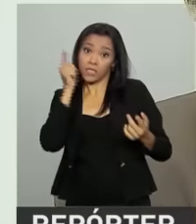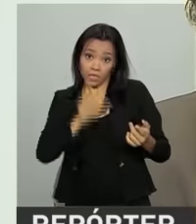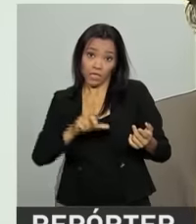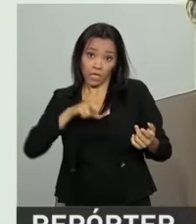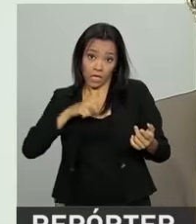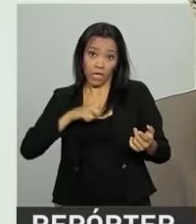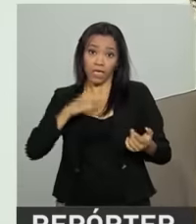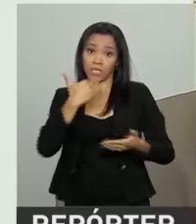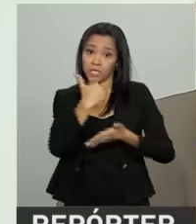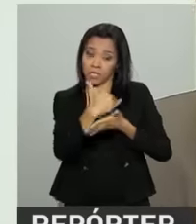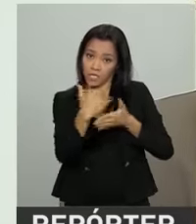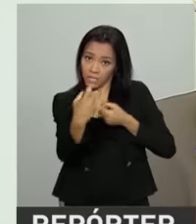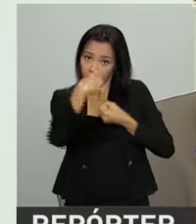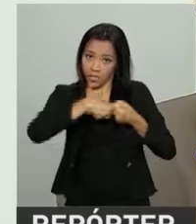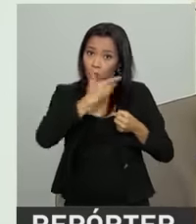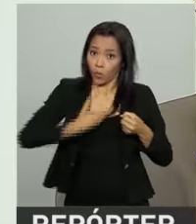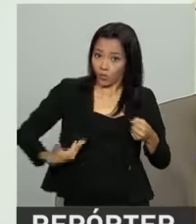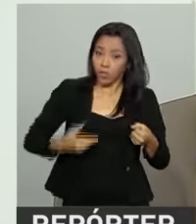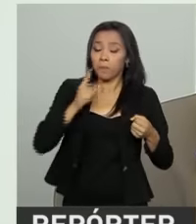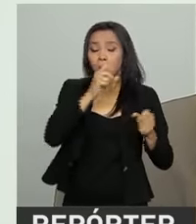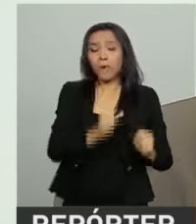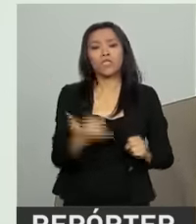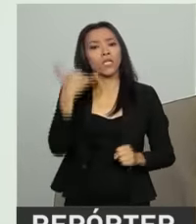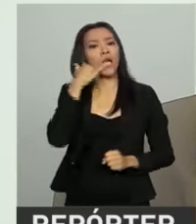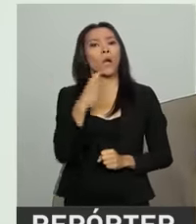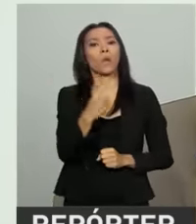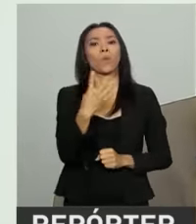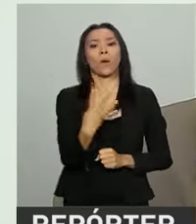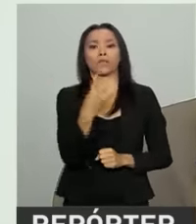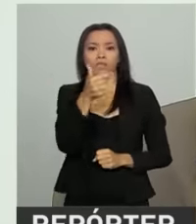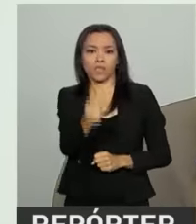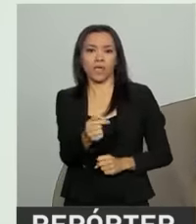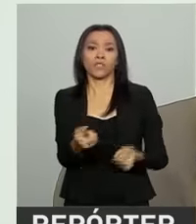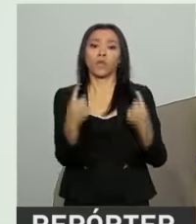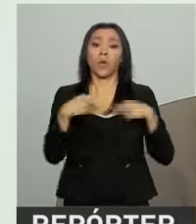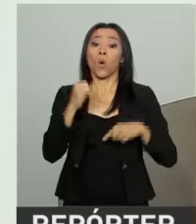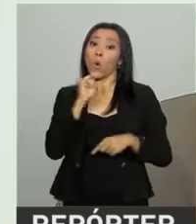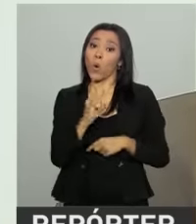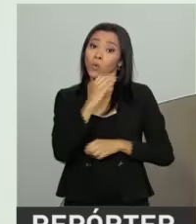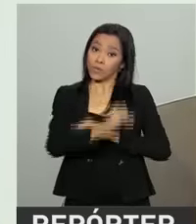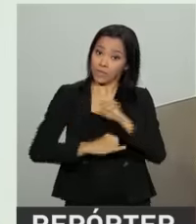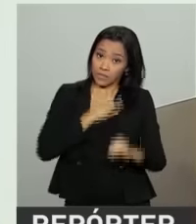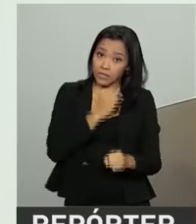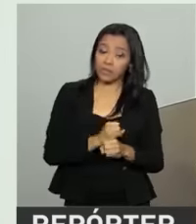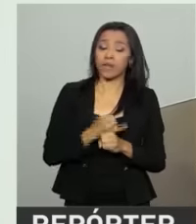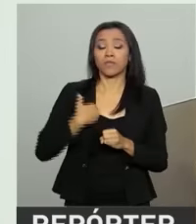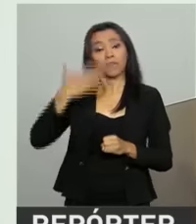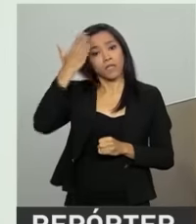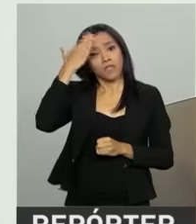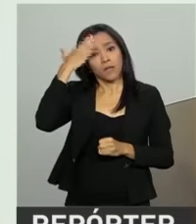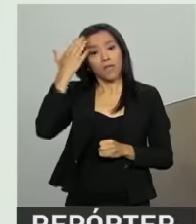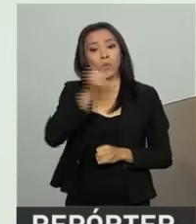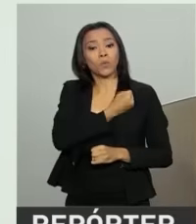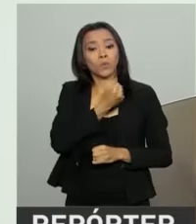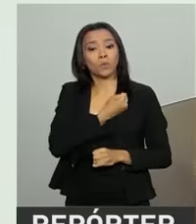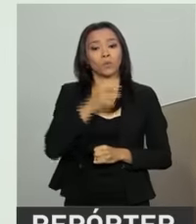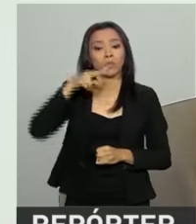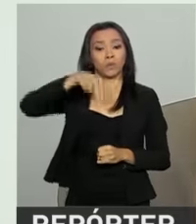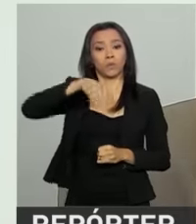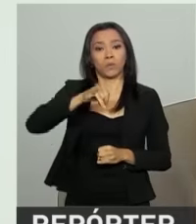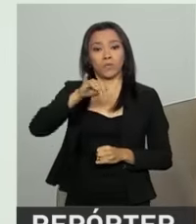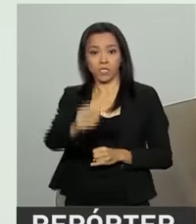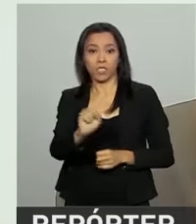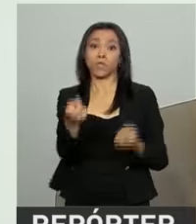cadastrou então basta ligar no 147 ou acessar o site sejadigital.com.br com o número do Nis ou o